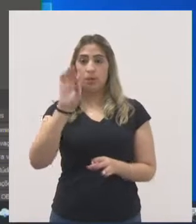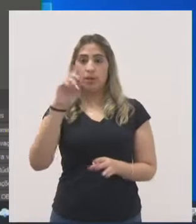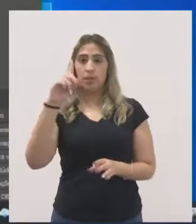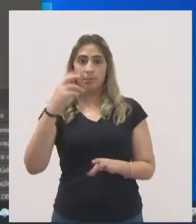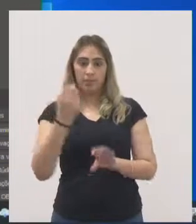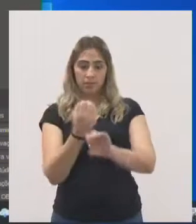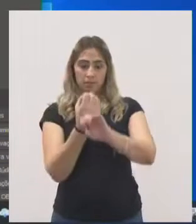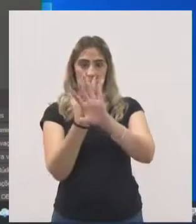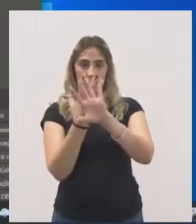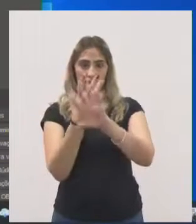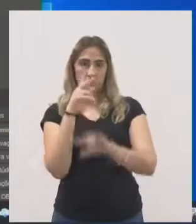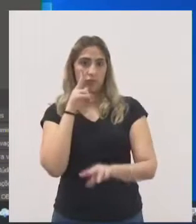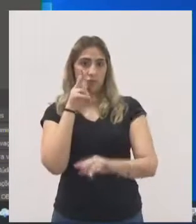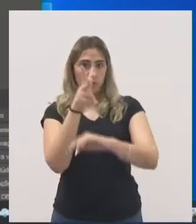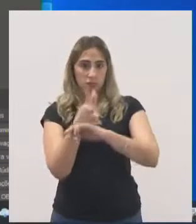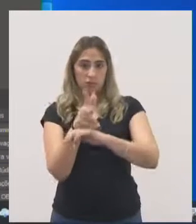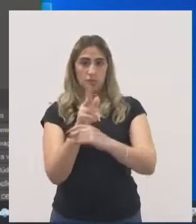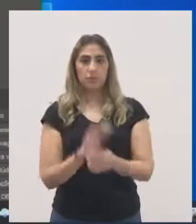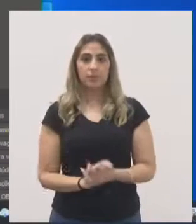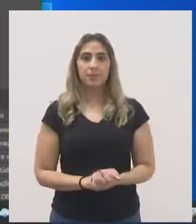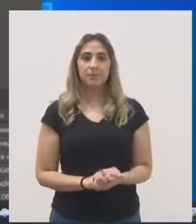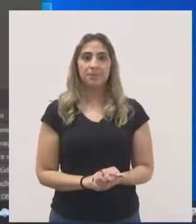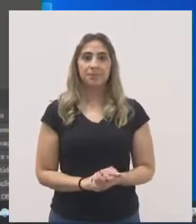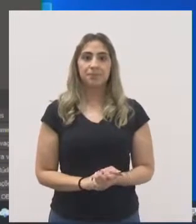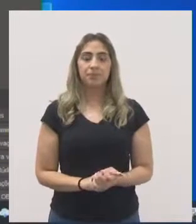se vai aparecer a nossa aqui.